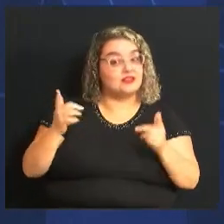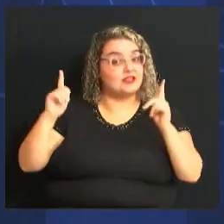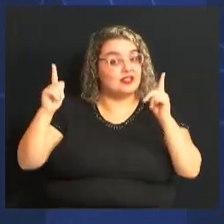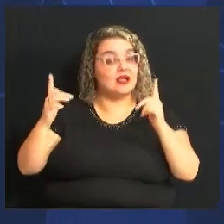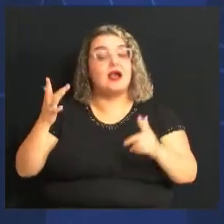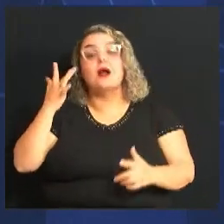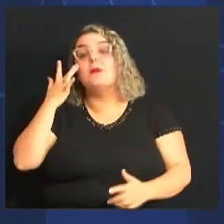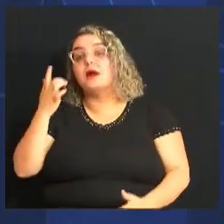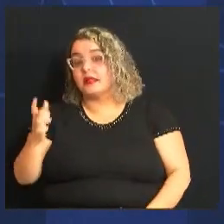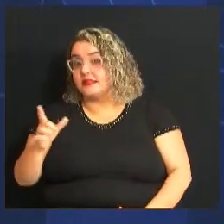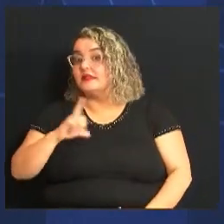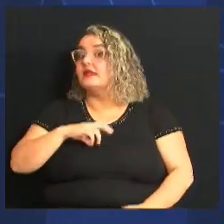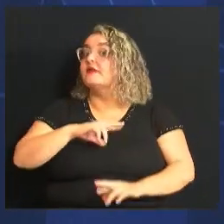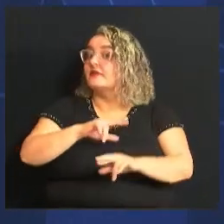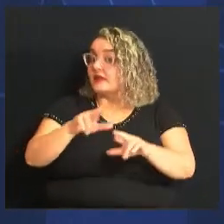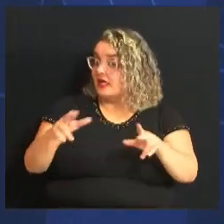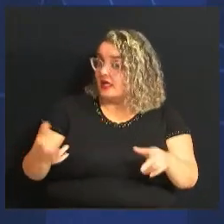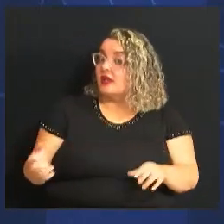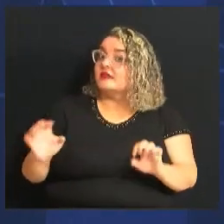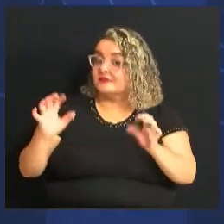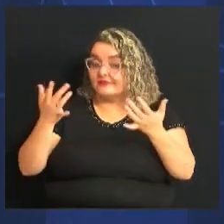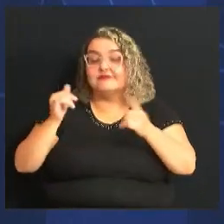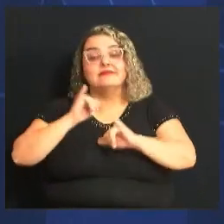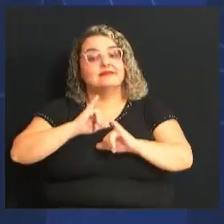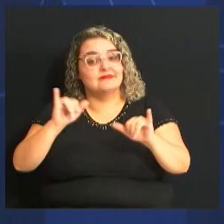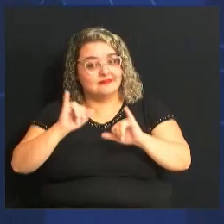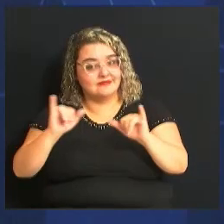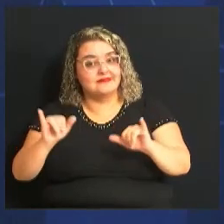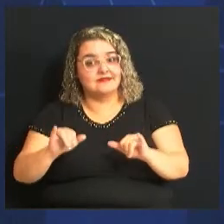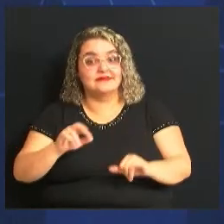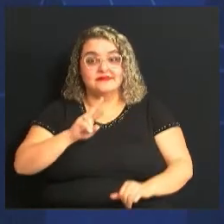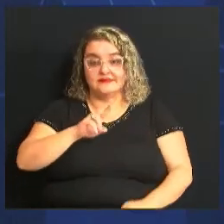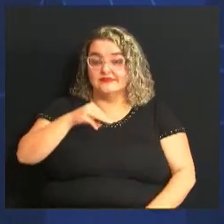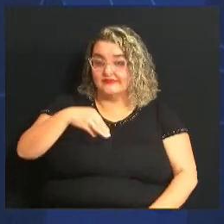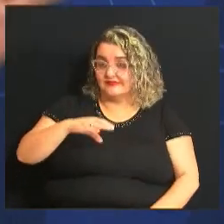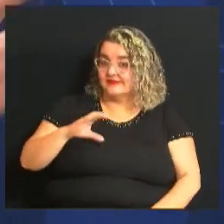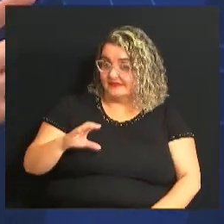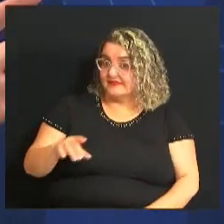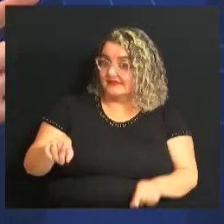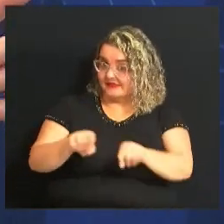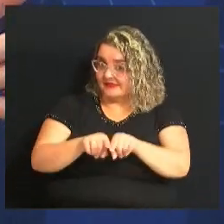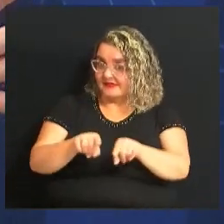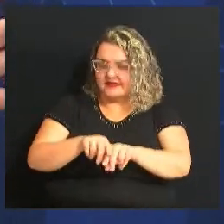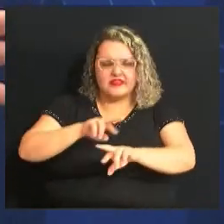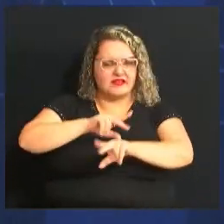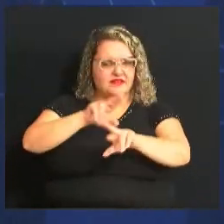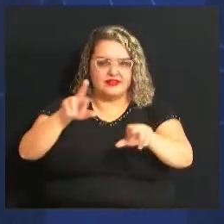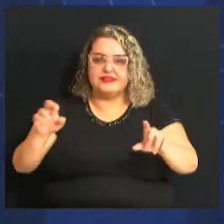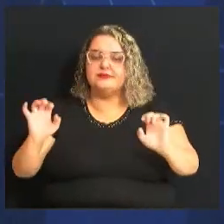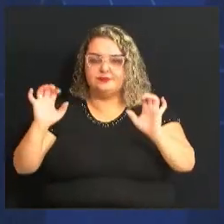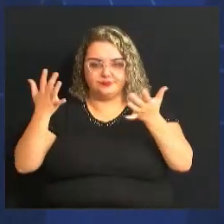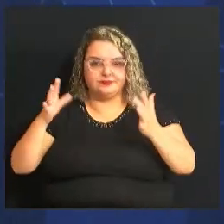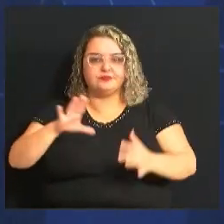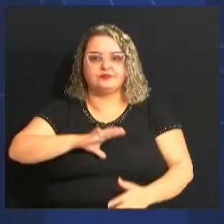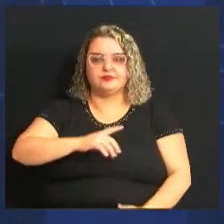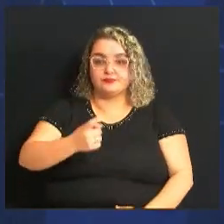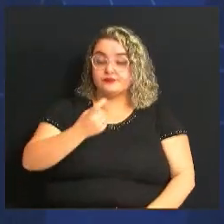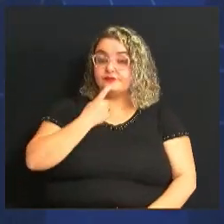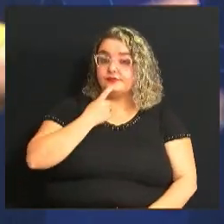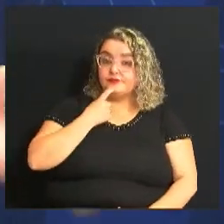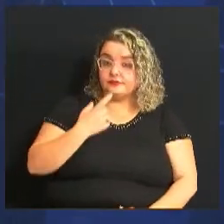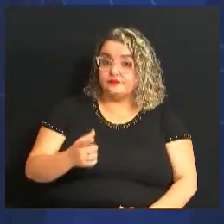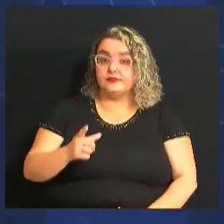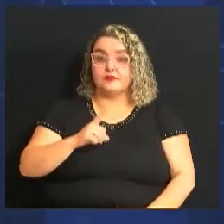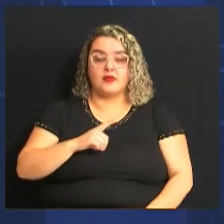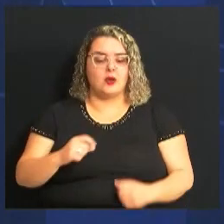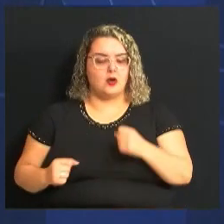Amanhã tem muitos eventos, nós falamos aqui nas notícias da Metrópole de Campinas também. Amanhã tem muitos eventos para a cidade de Campinas, tem